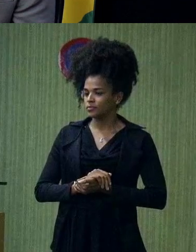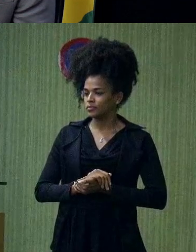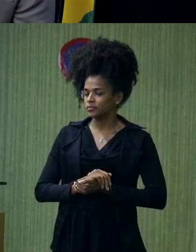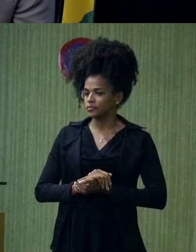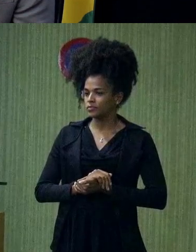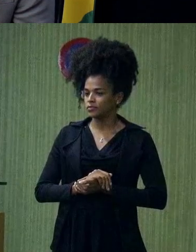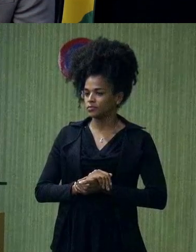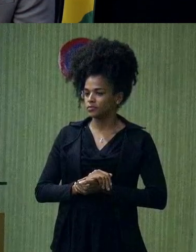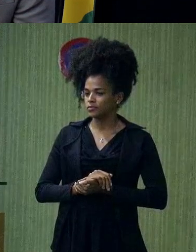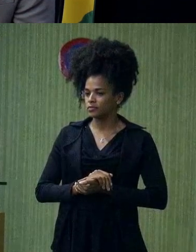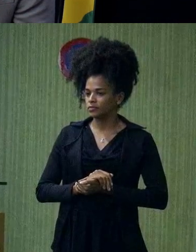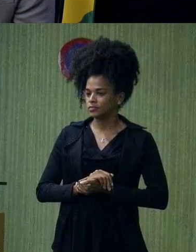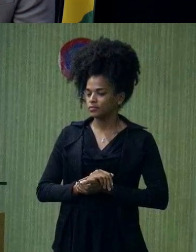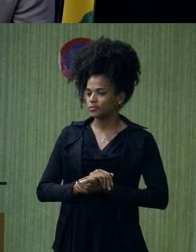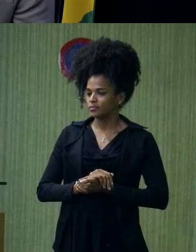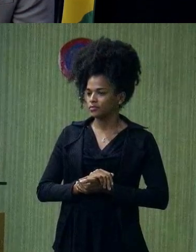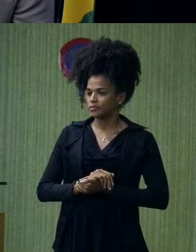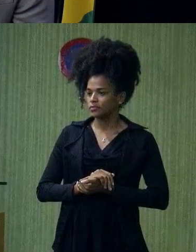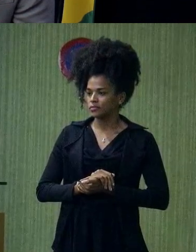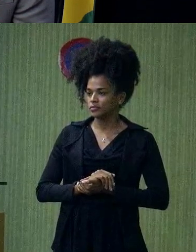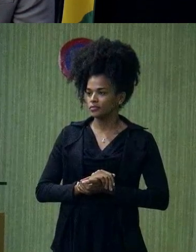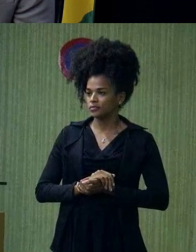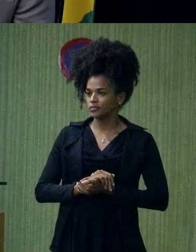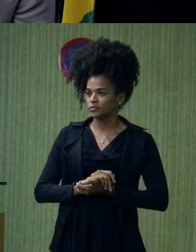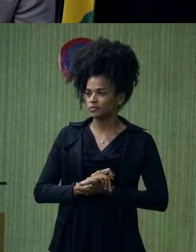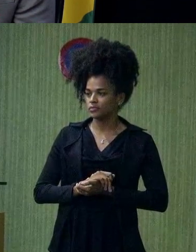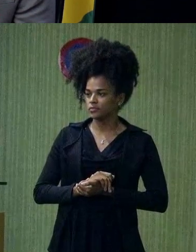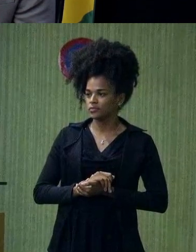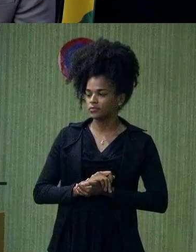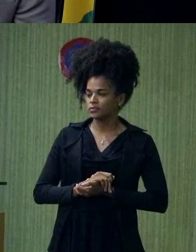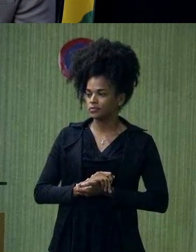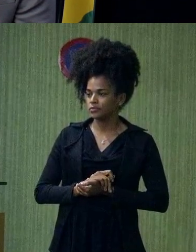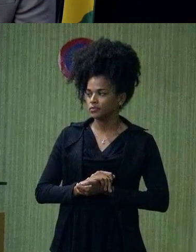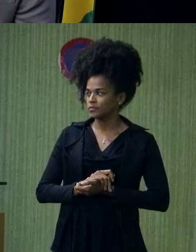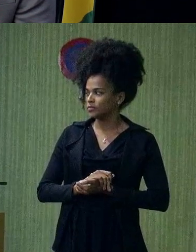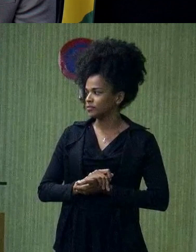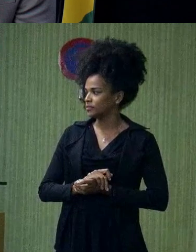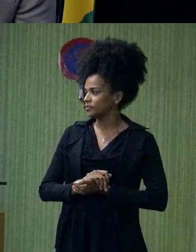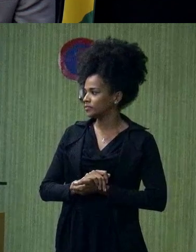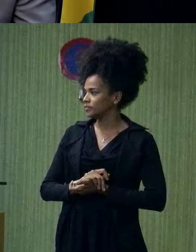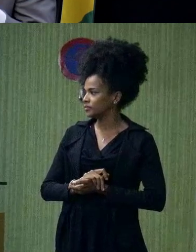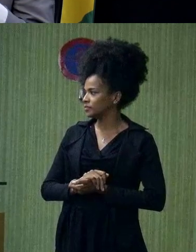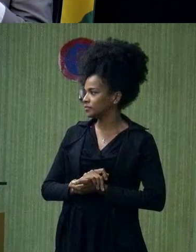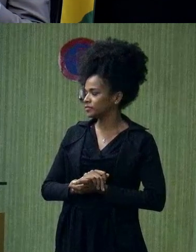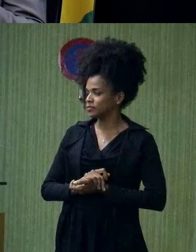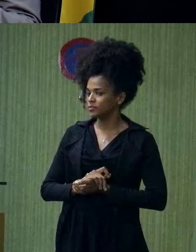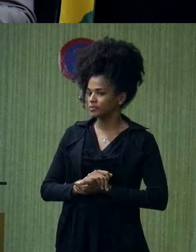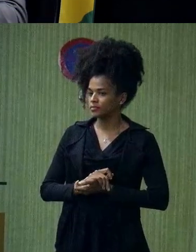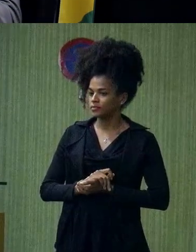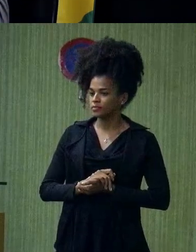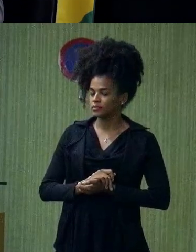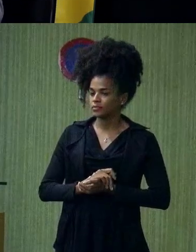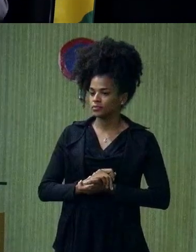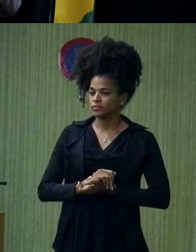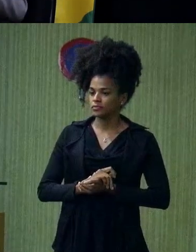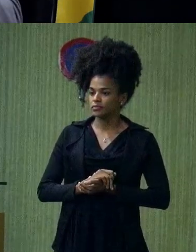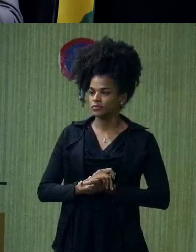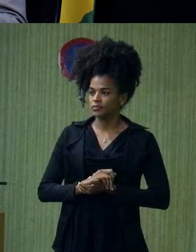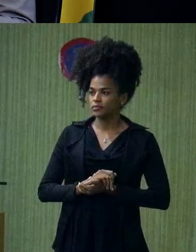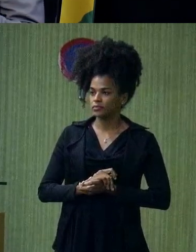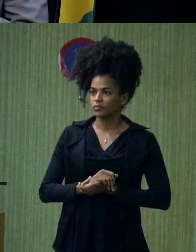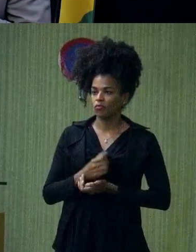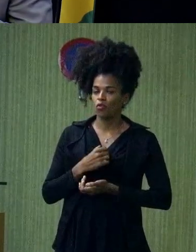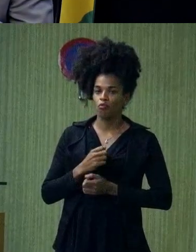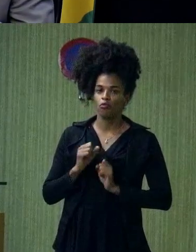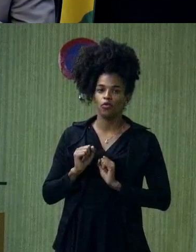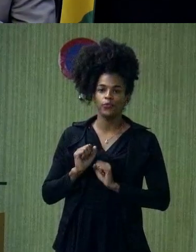frente não rapaz veja deixa botar aqui conseguiu ah joé joé pronto Vou só esperar